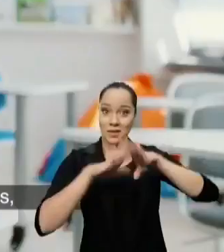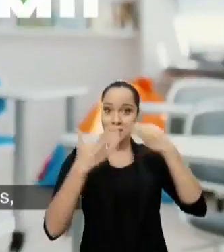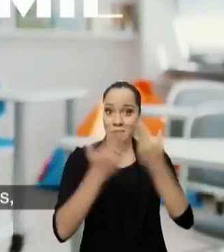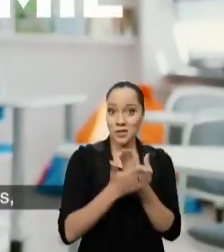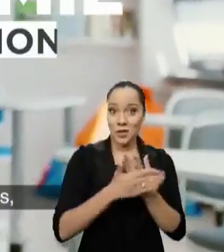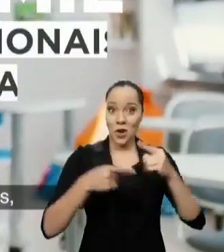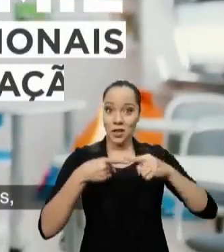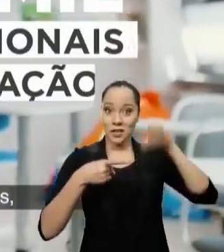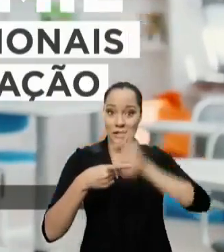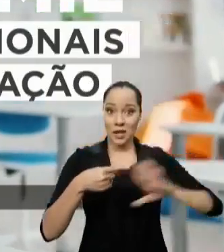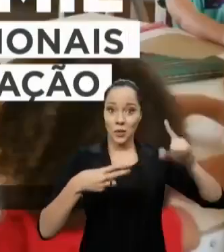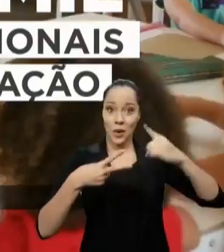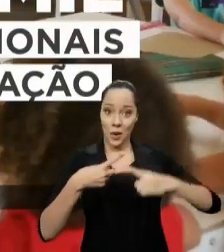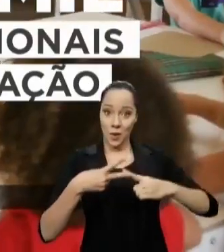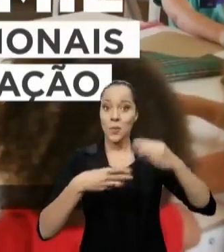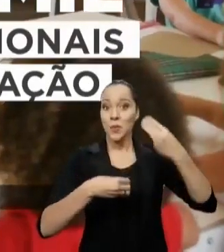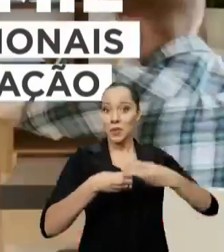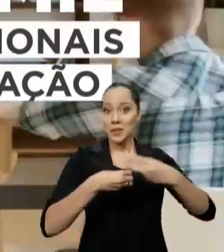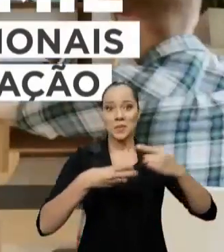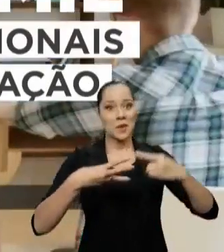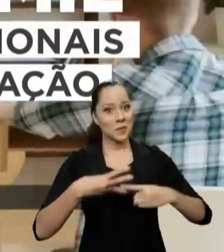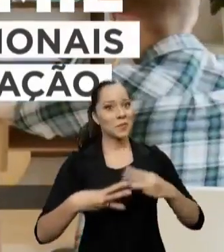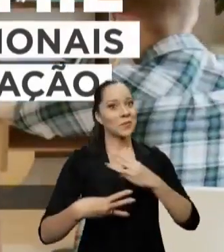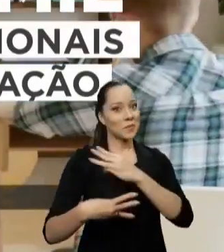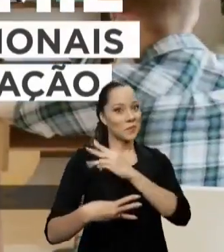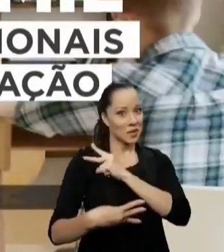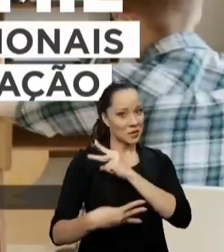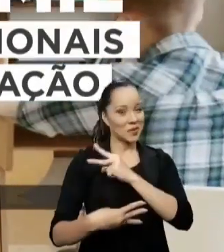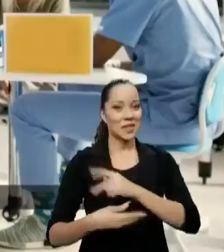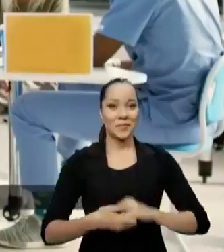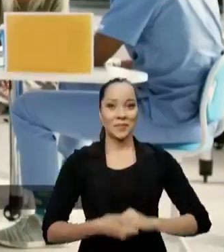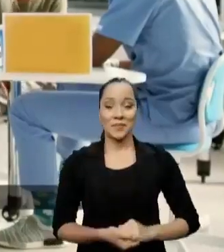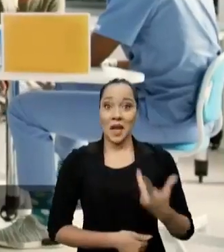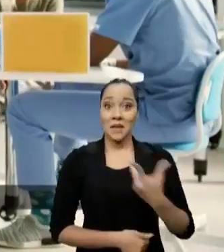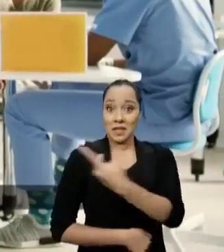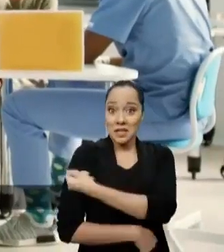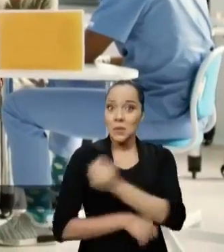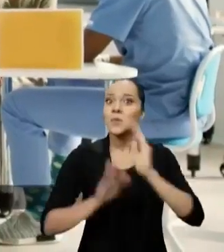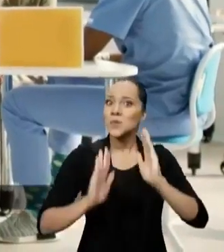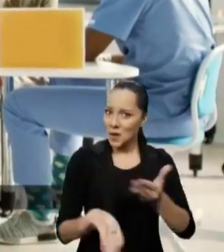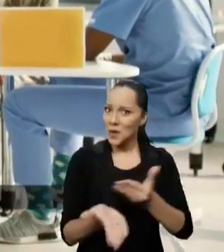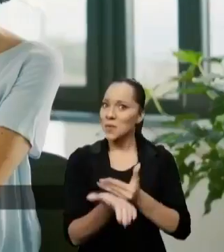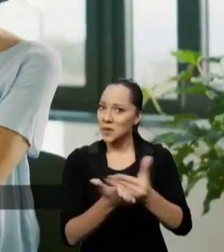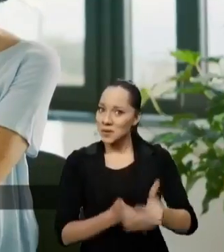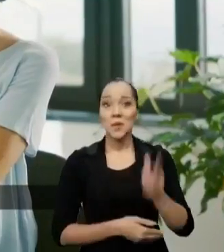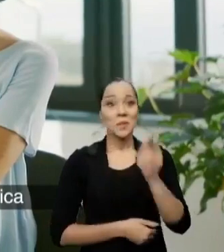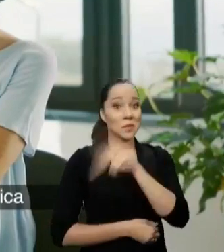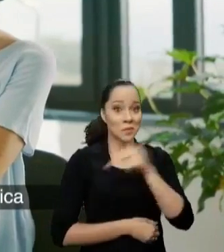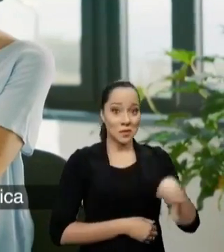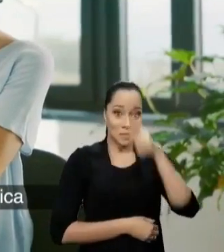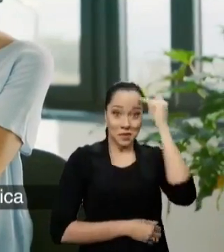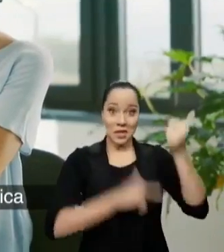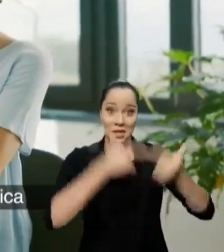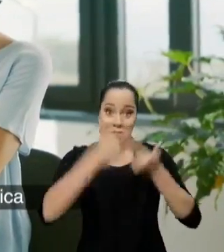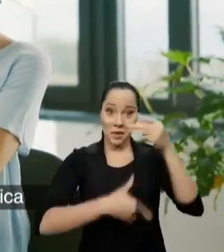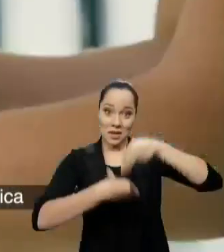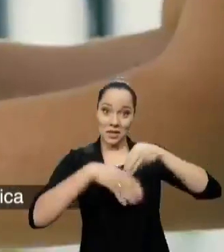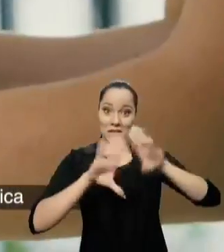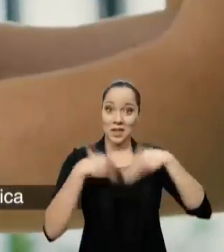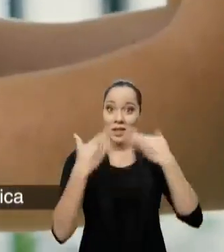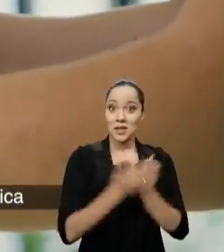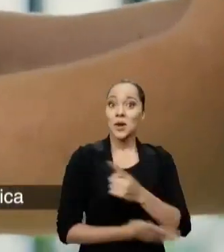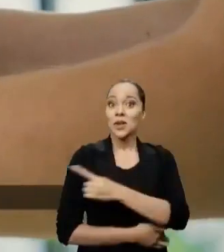do lado ao quadrado. Espero que você tenha gostado dessa aula, porque a gente vai se ver numa próxima oportunidade, certo, professora Roberta? Certo.